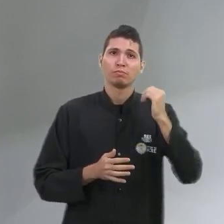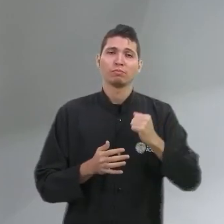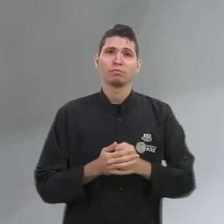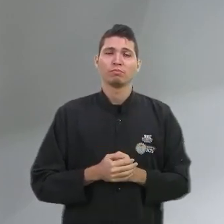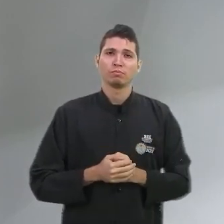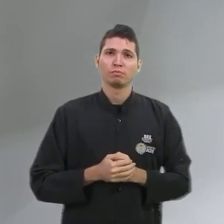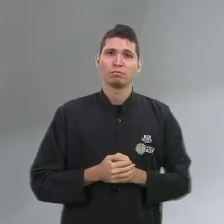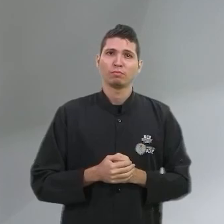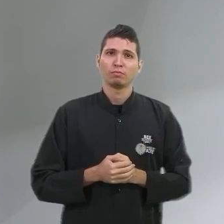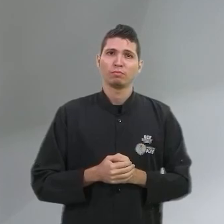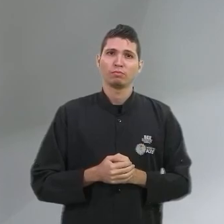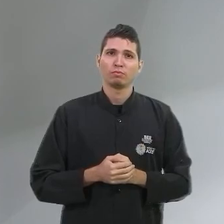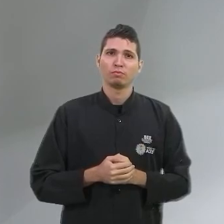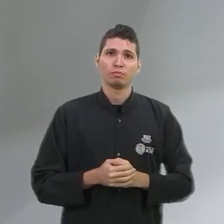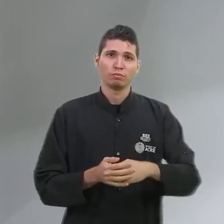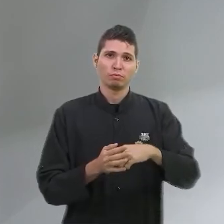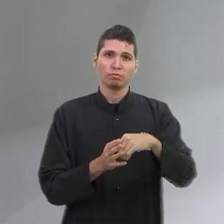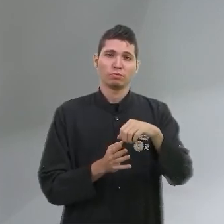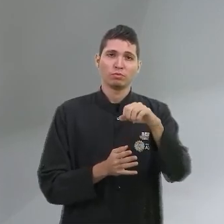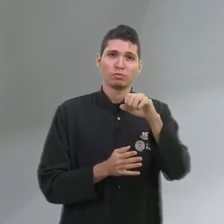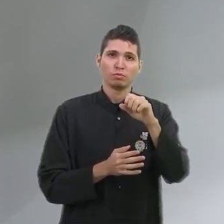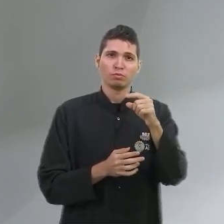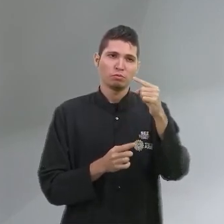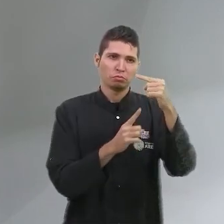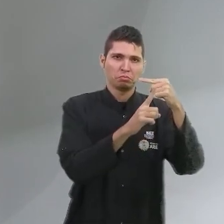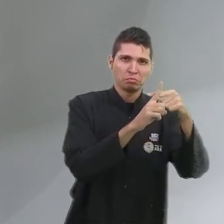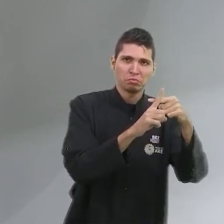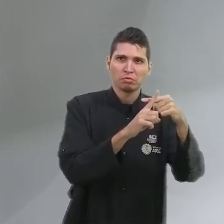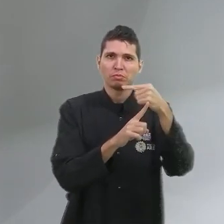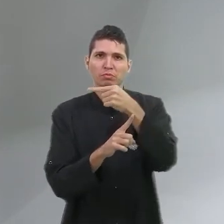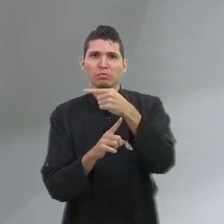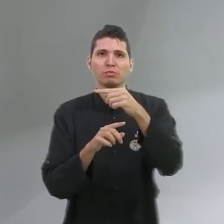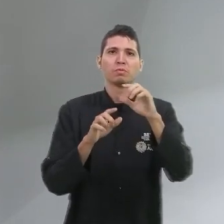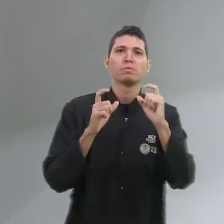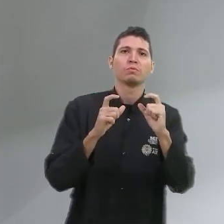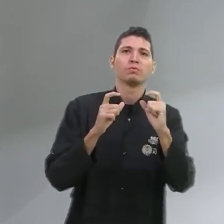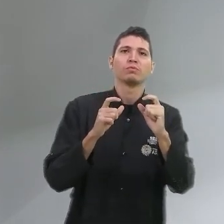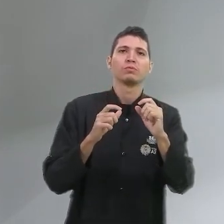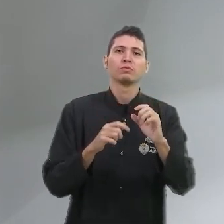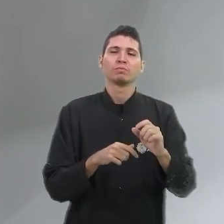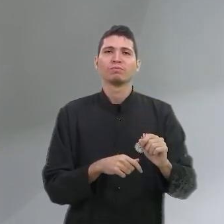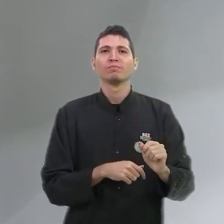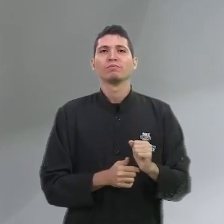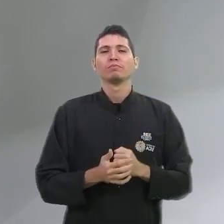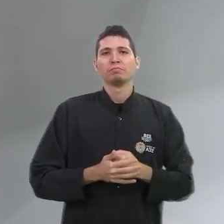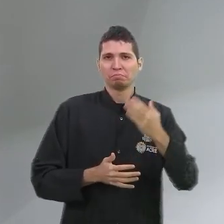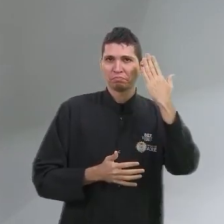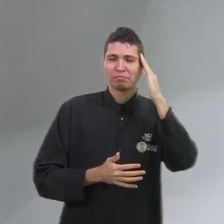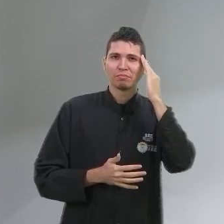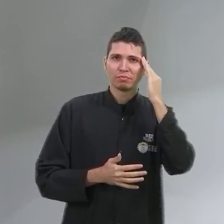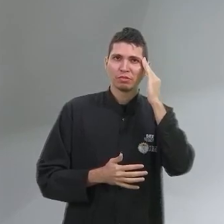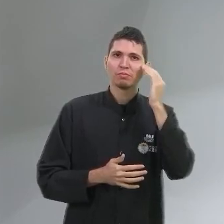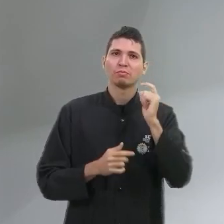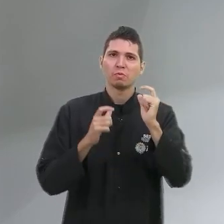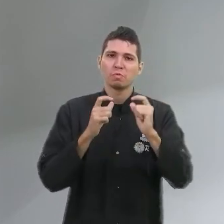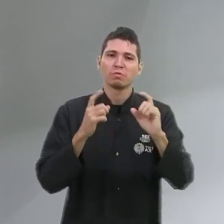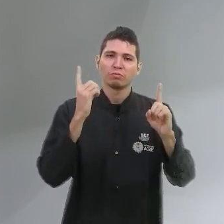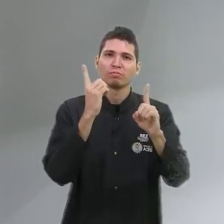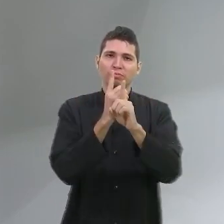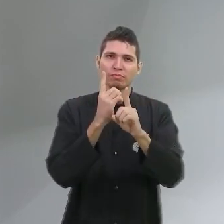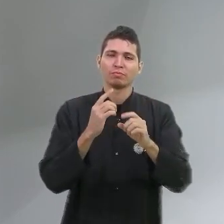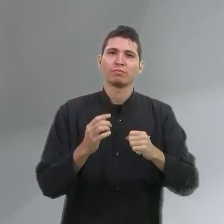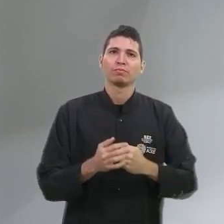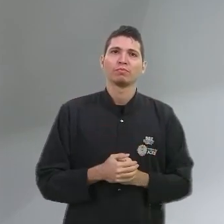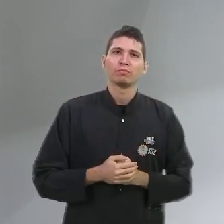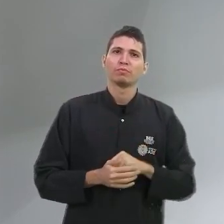o sinal do seno e do cosseno nesses quadrantes. Pois bem, para essa aula isso é tudo. Nas